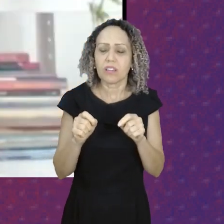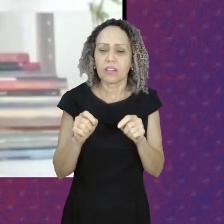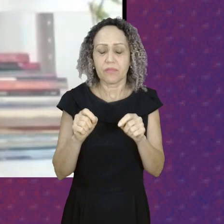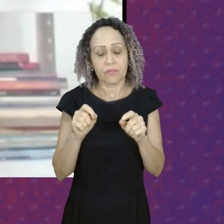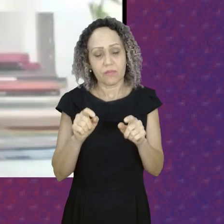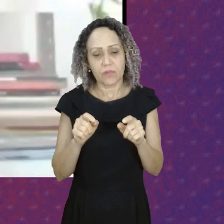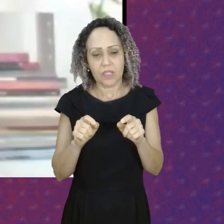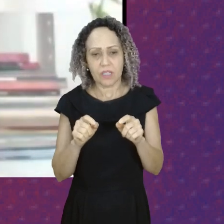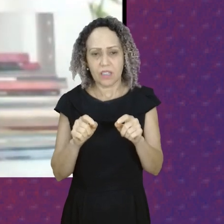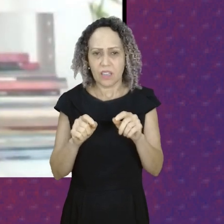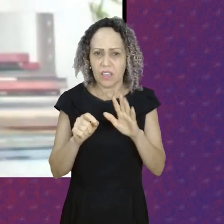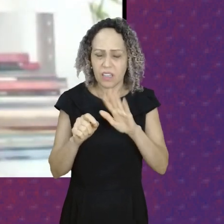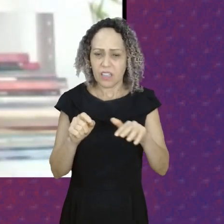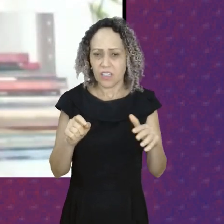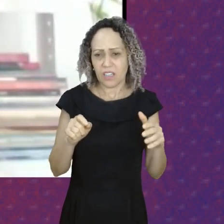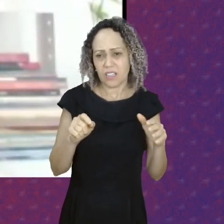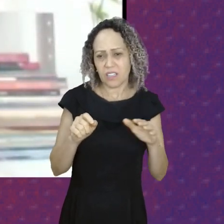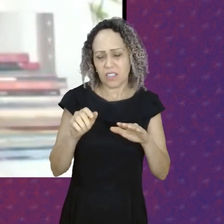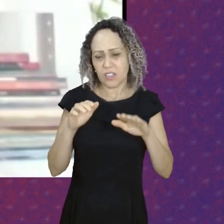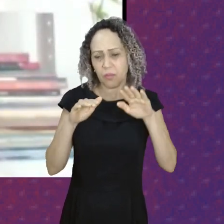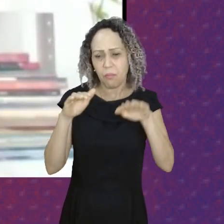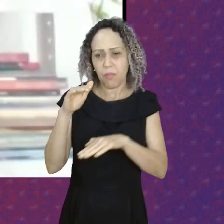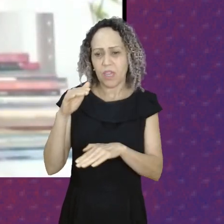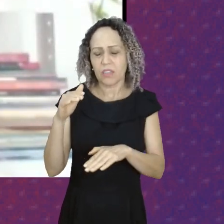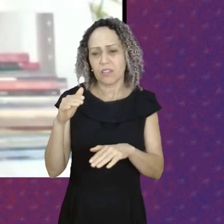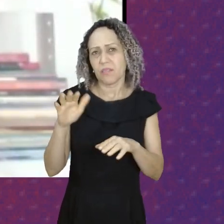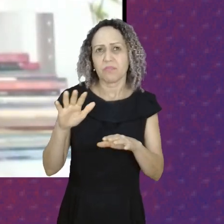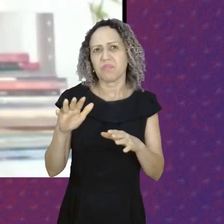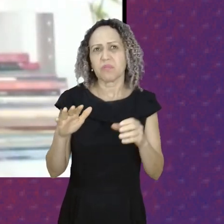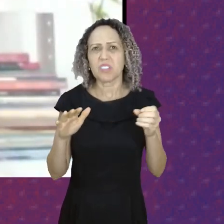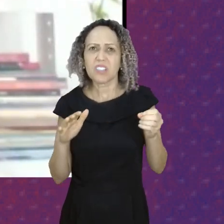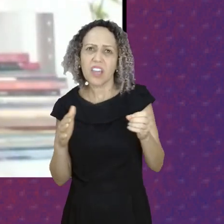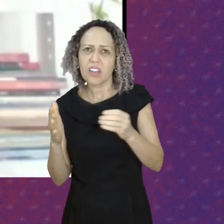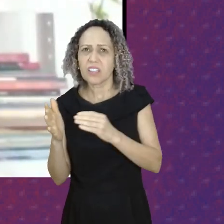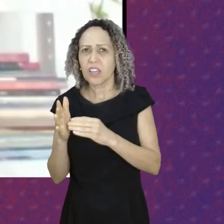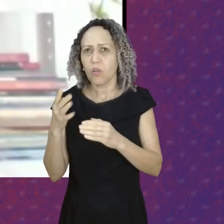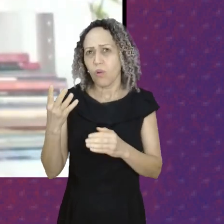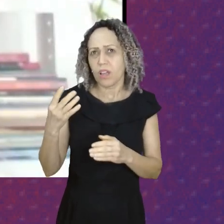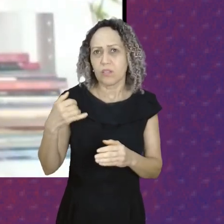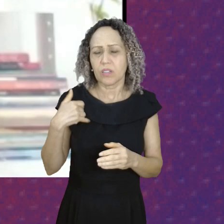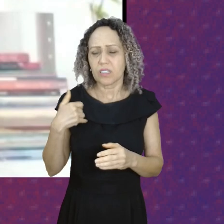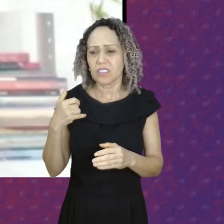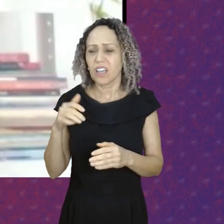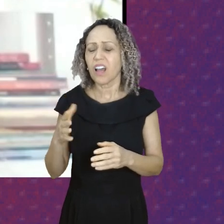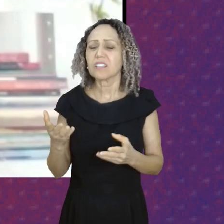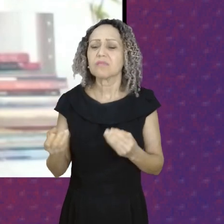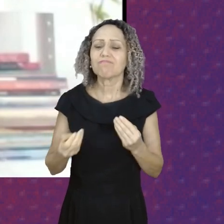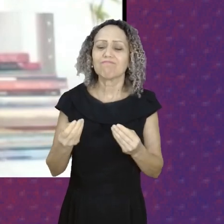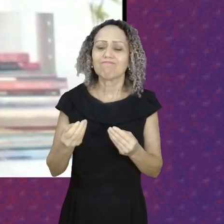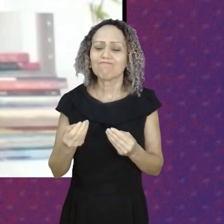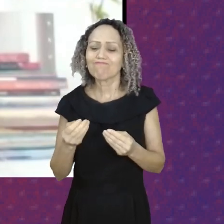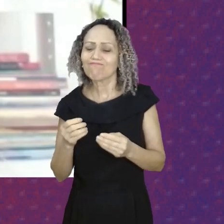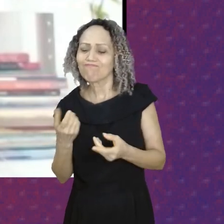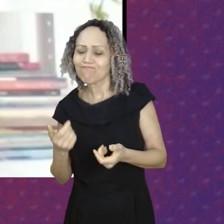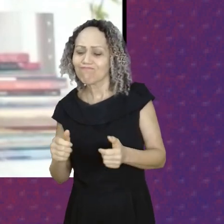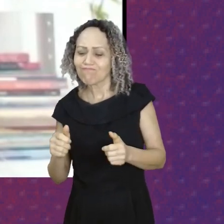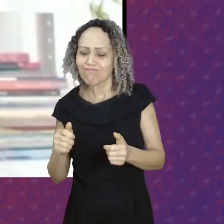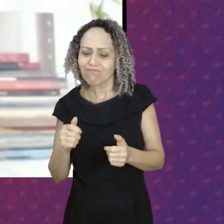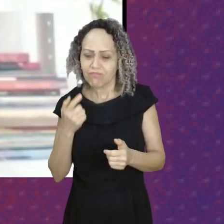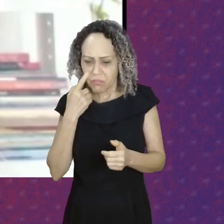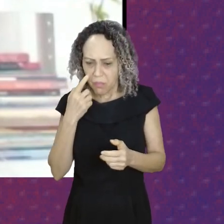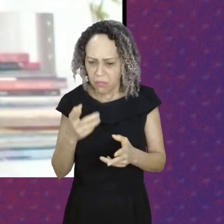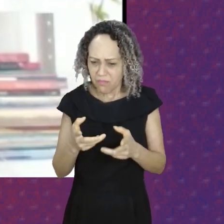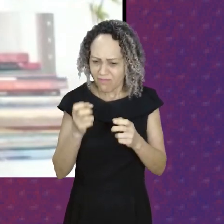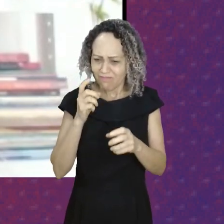idade, identificou a presença dessas crianças em 14% dos domicílios